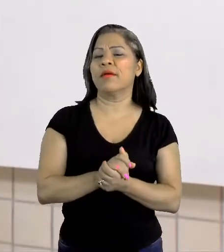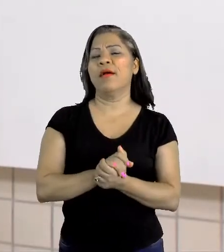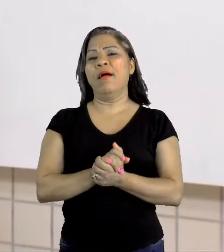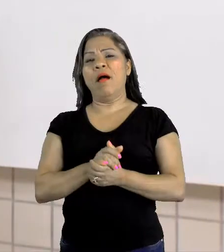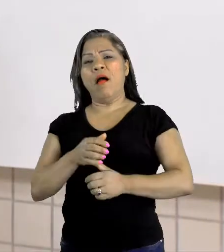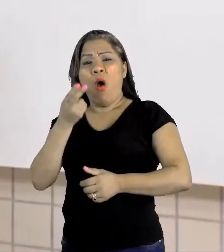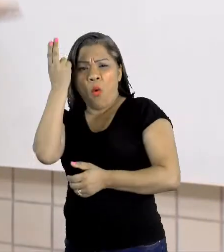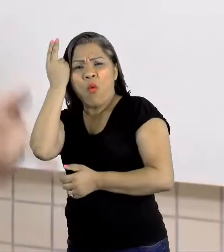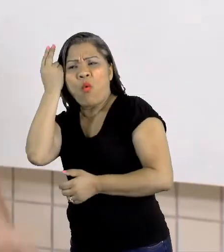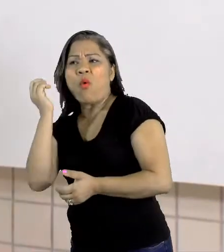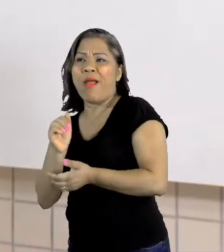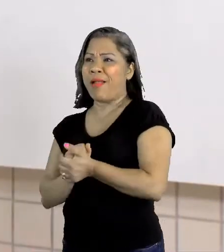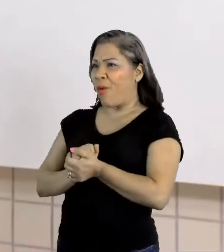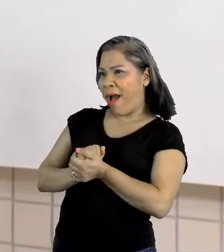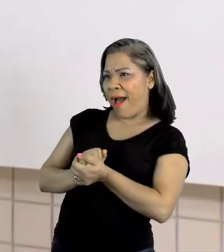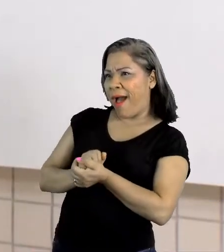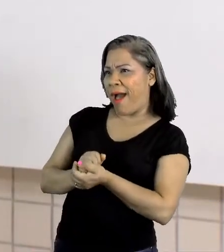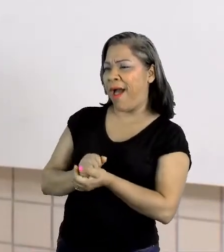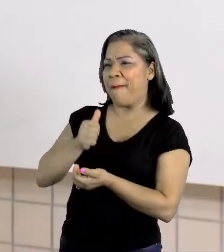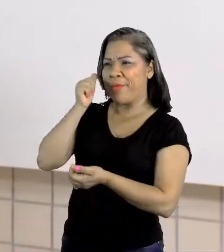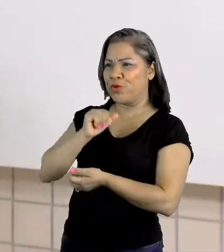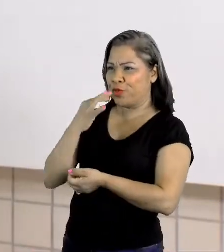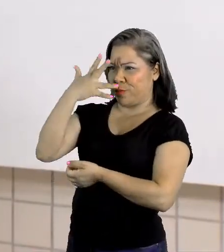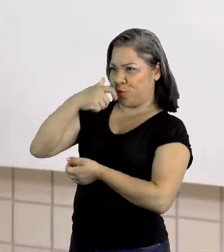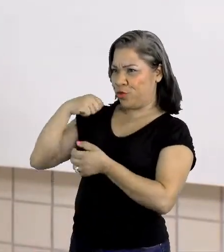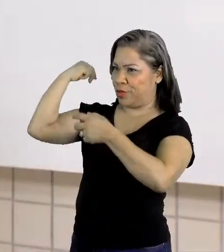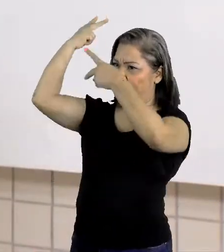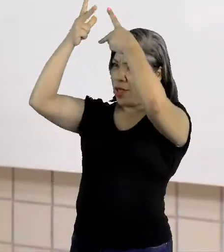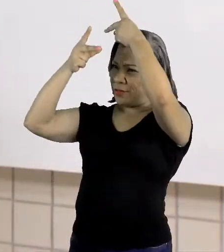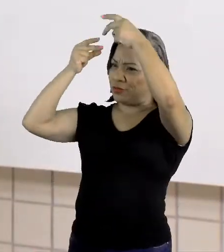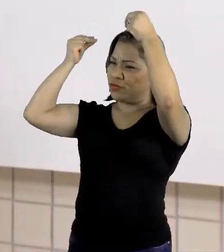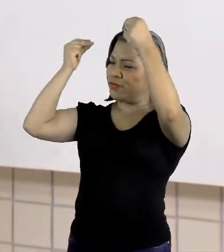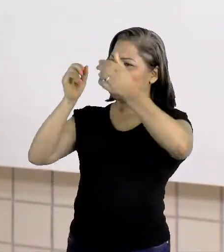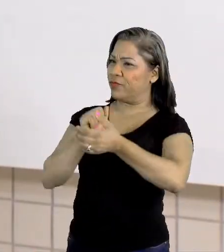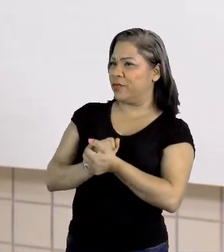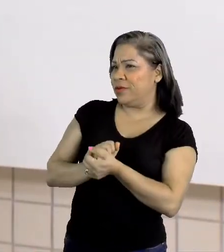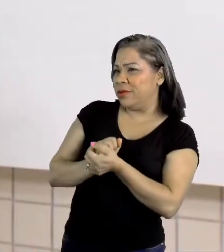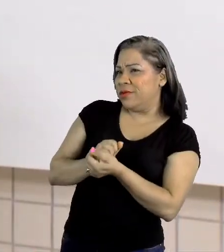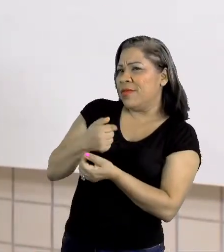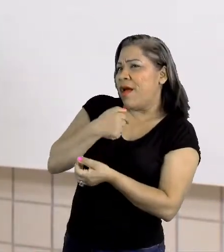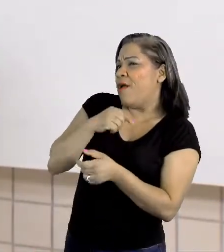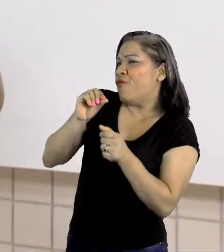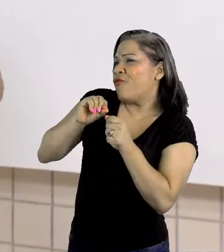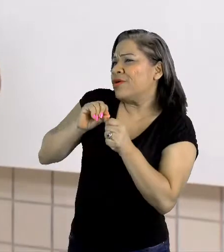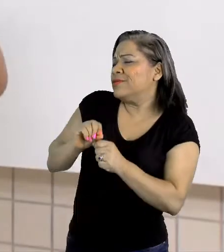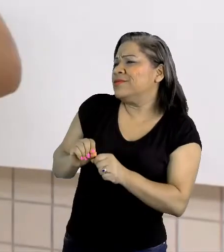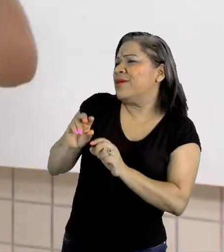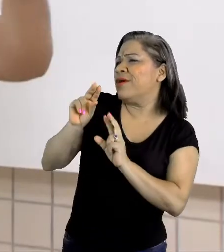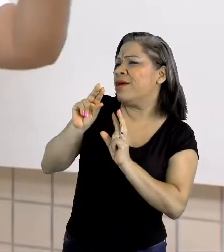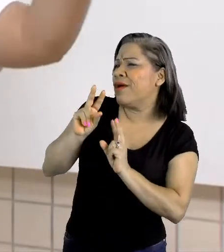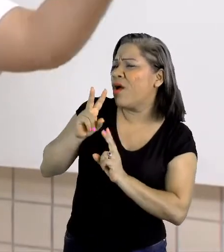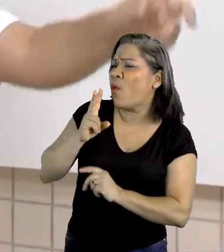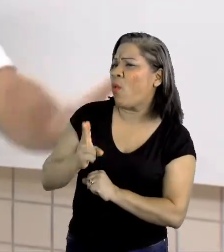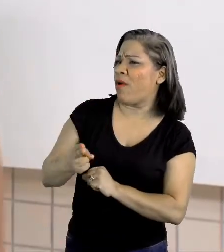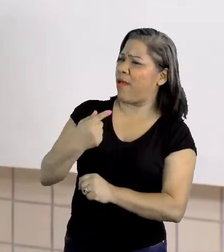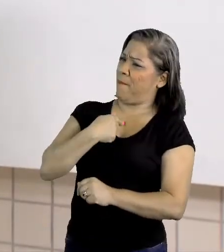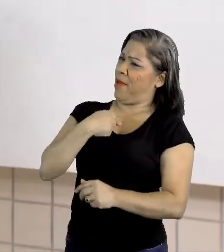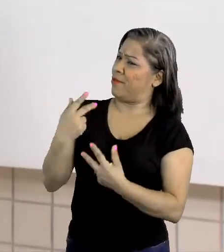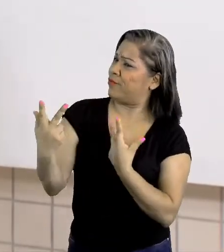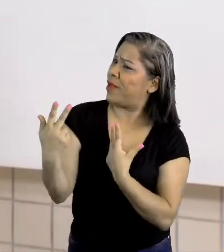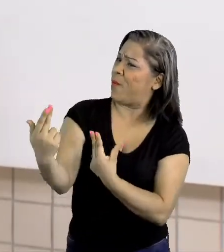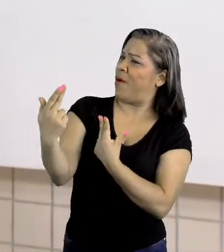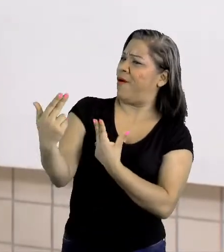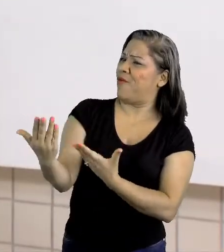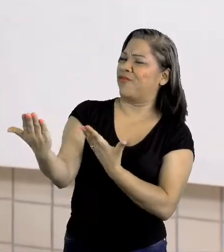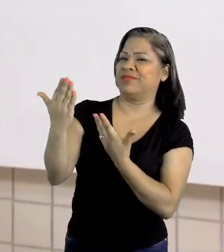menina bonita do laço de fita, o que eu faço para ser igual a você? Aí ela dizia lá: você tem que fazer isso, isso e isso.